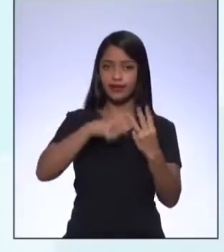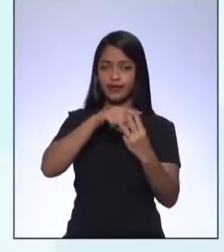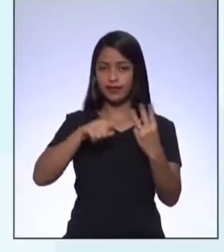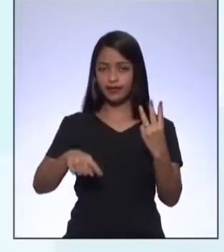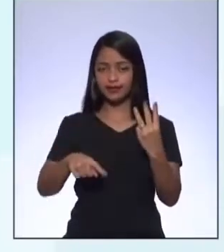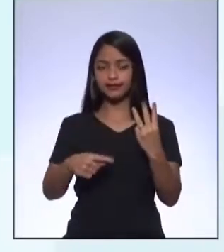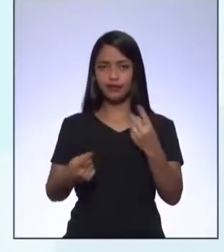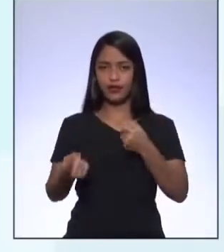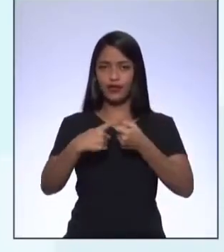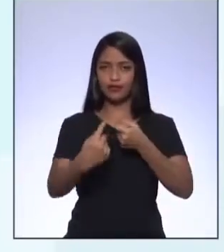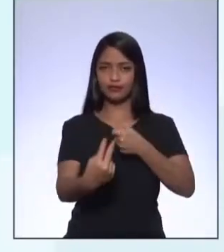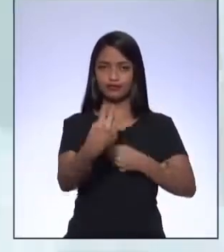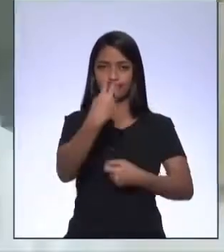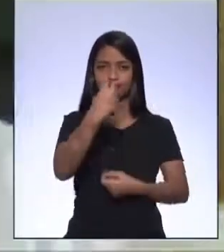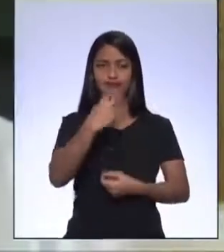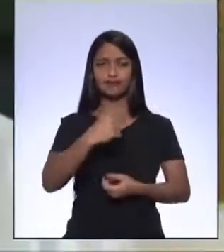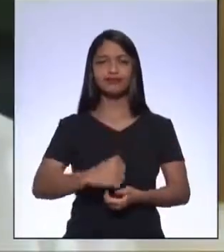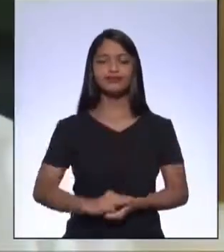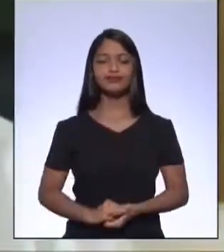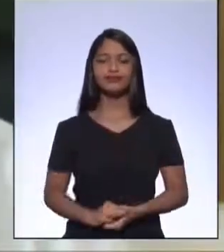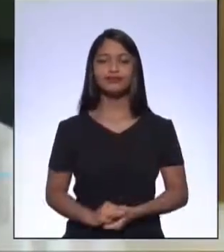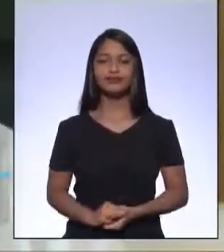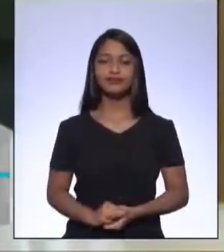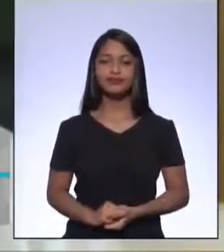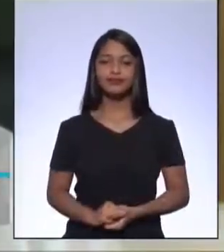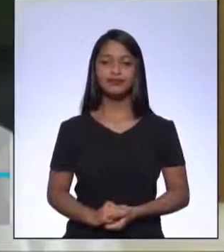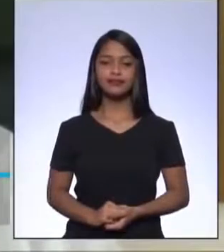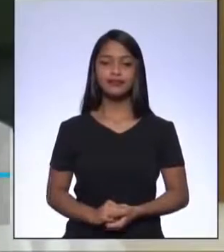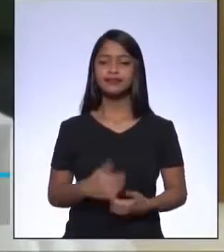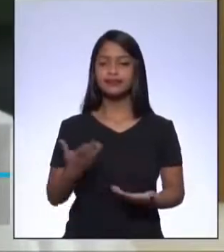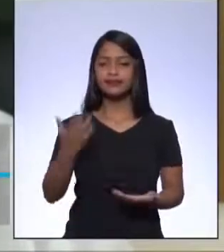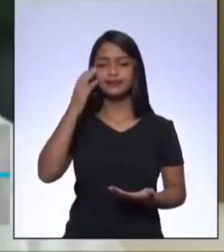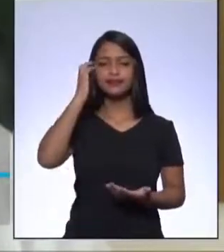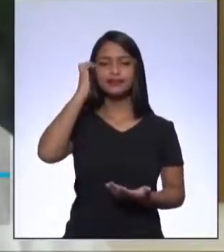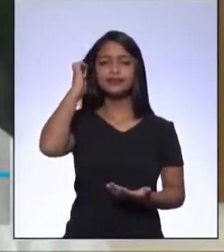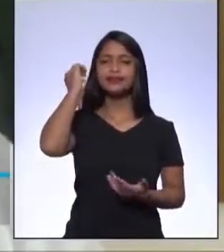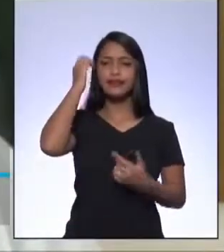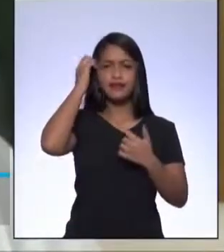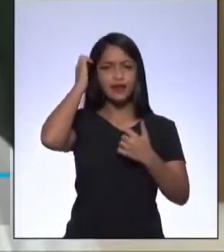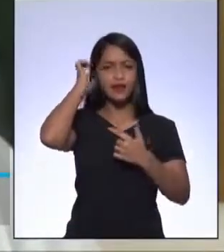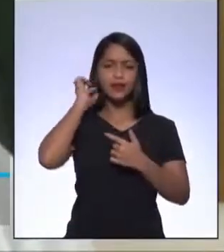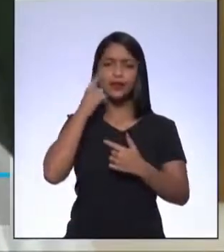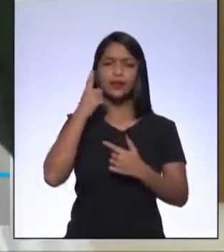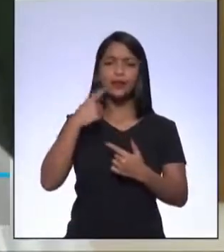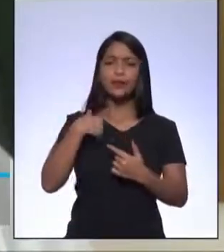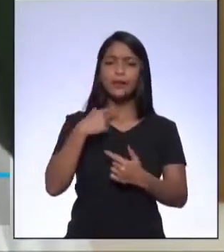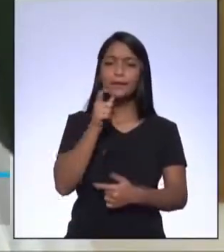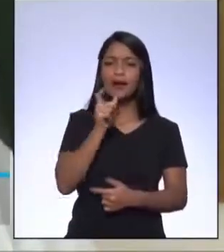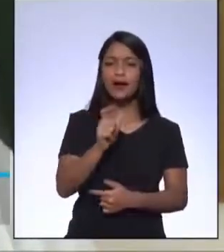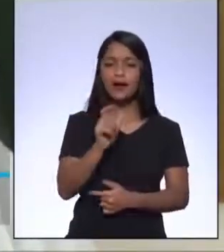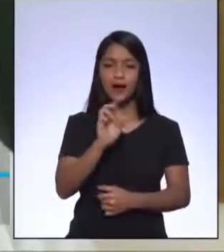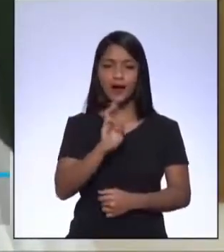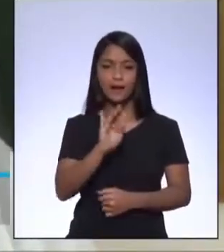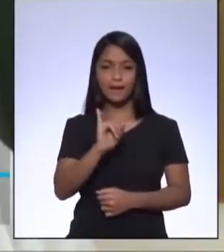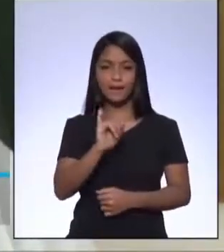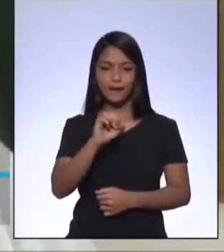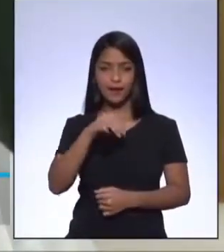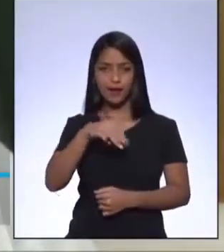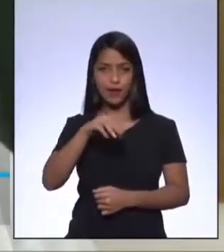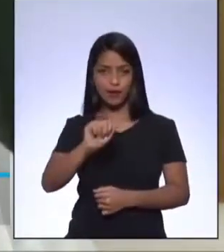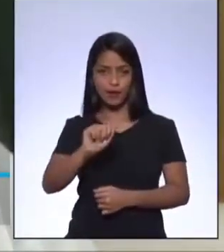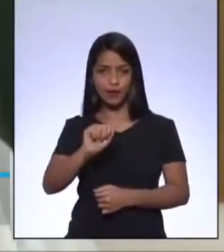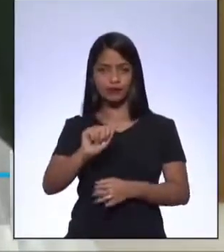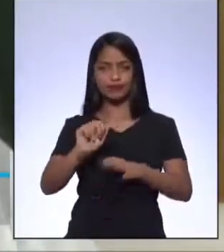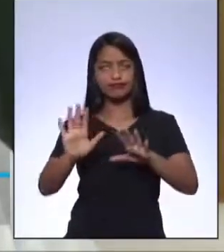ecossistemas. Pode voltar para mim, por favor. Vocês viram que eu falei bioma às vezes, tá? Mas a gente está falando